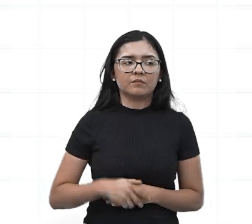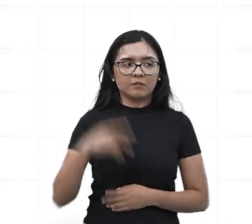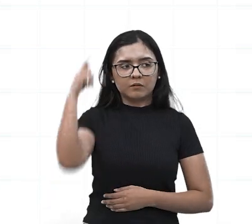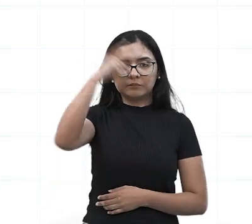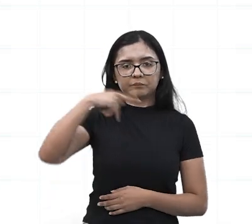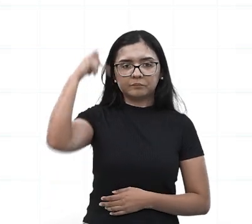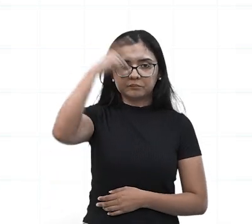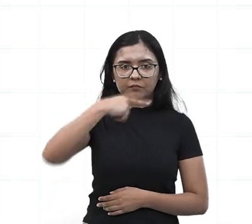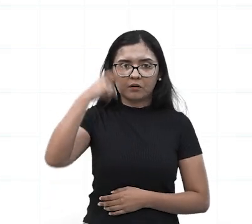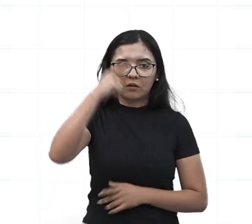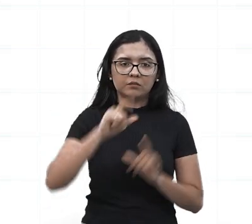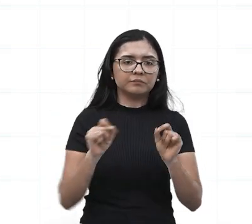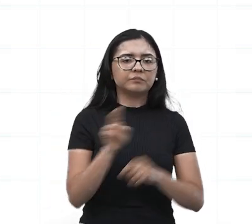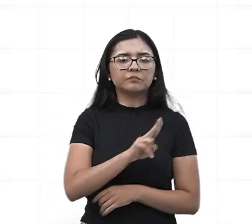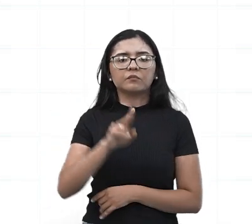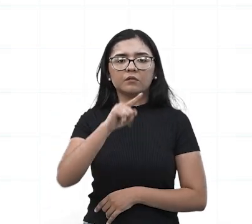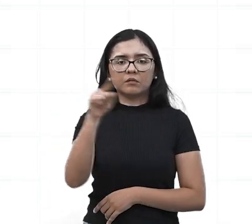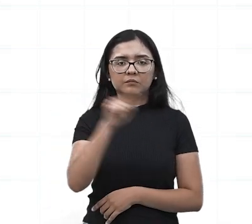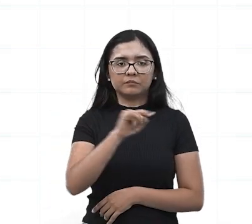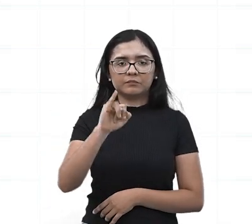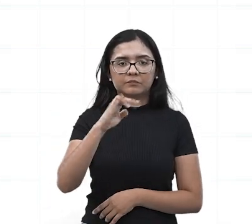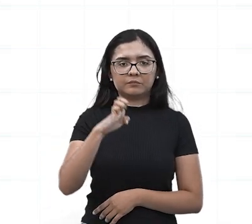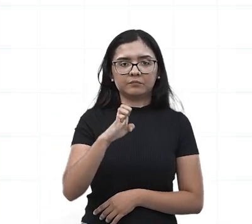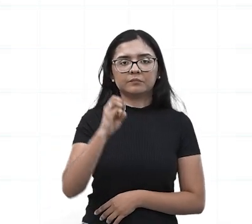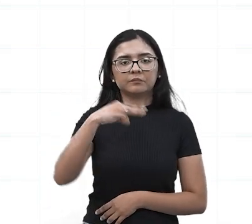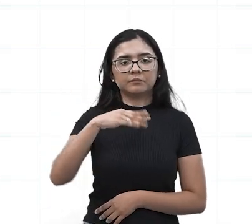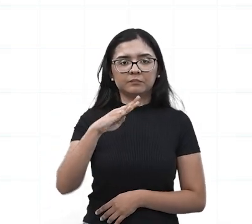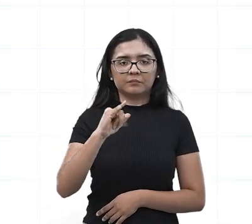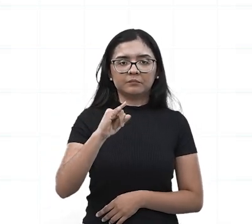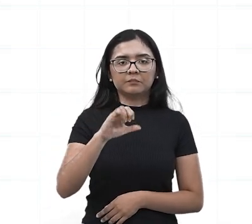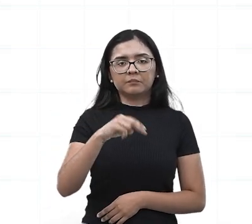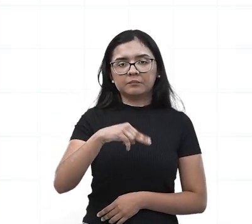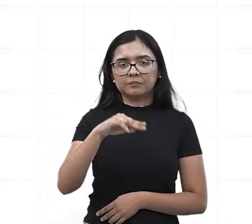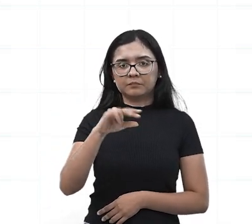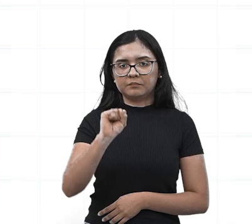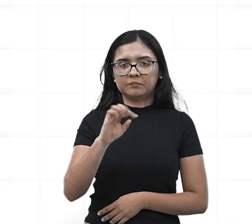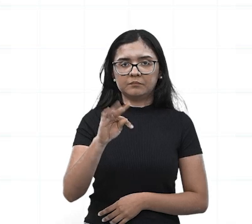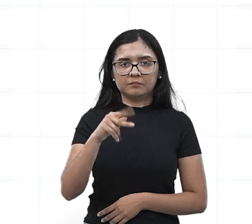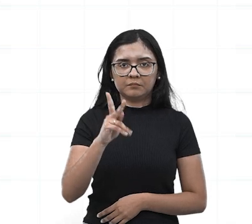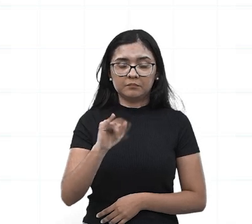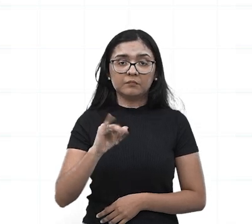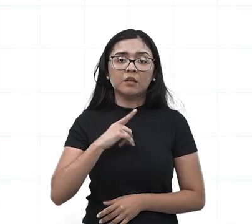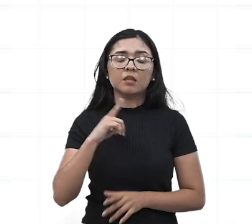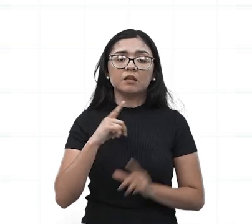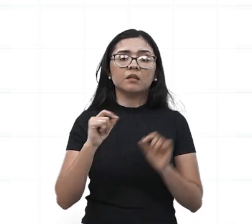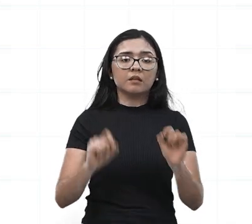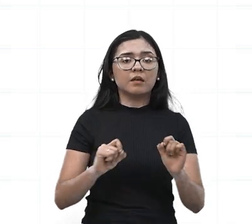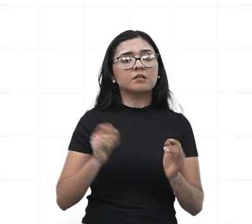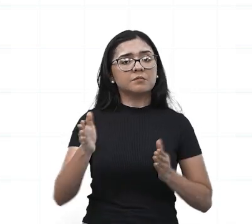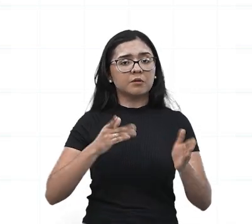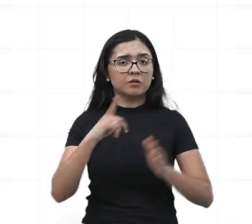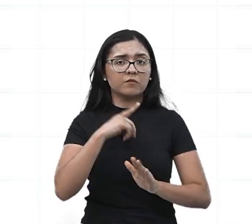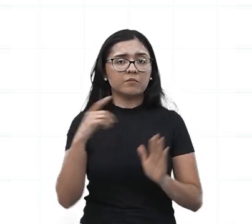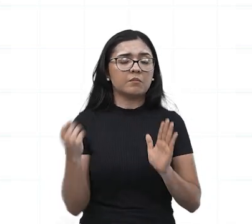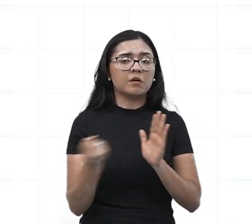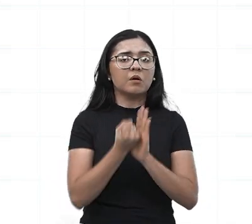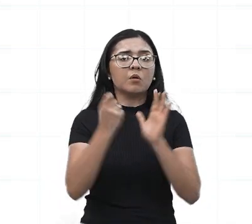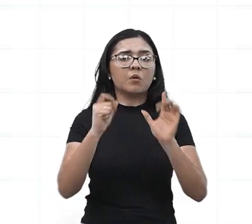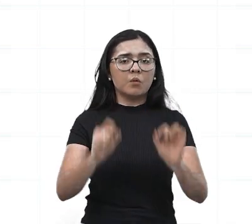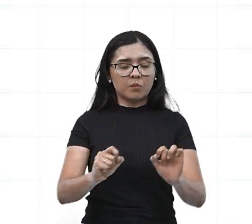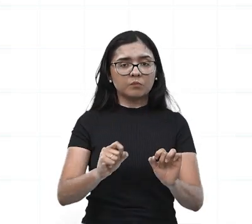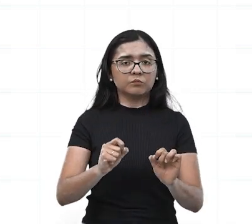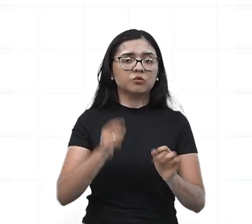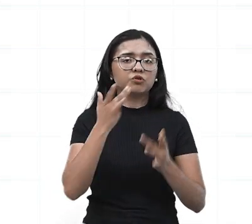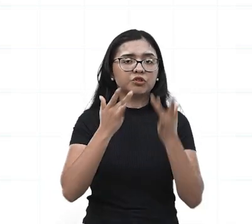Ziembinski. Então, a gente tem em 1943 um novo marco para o teatro brasileiro, que aí já é a